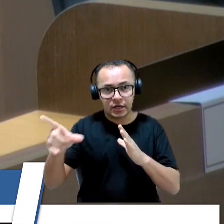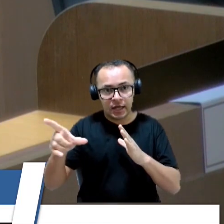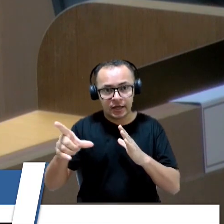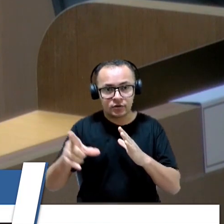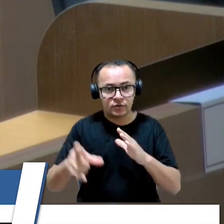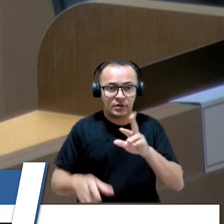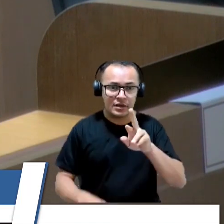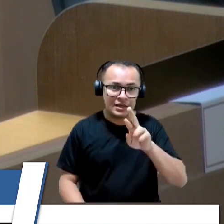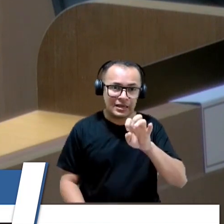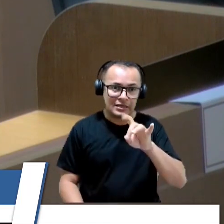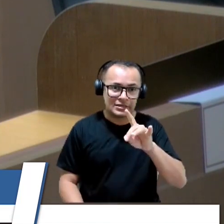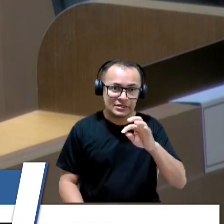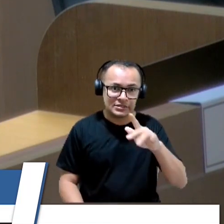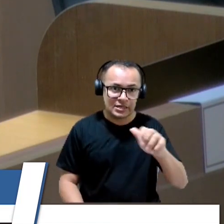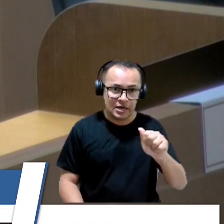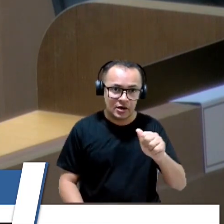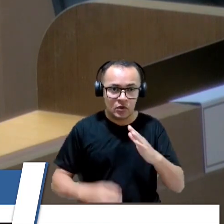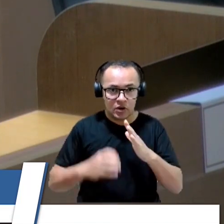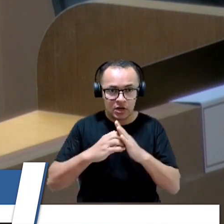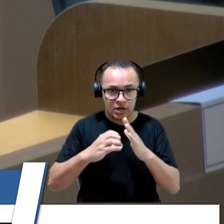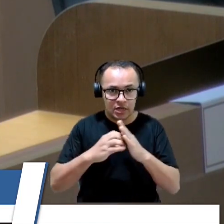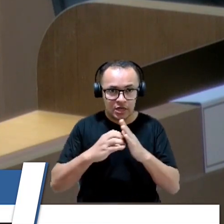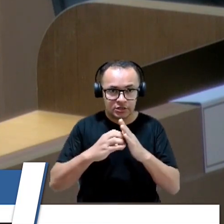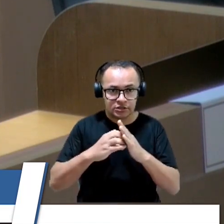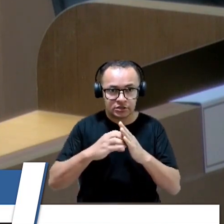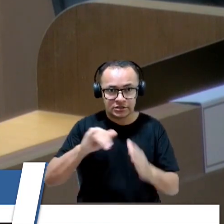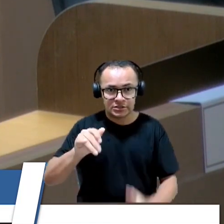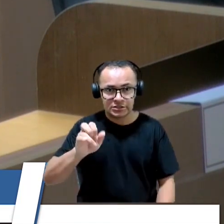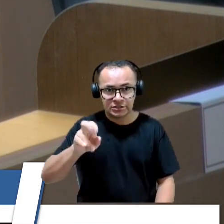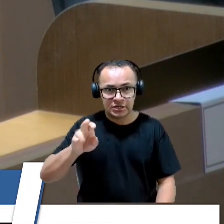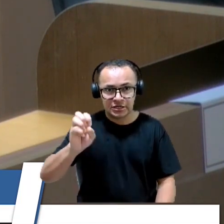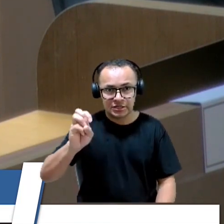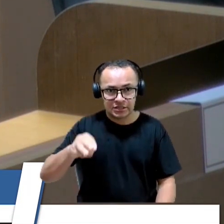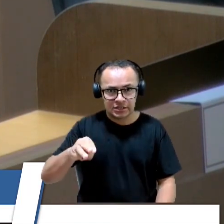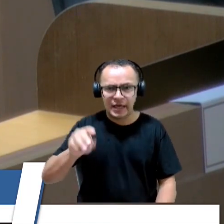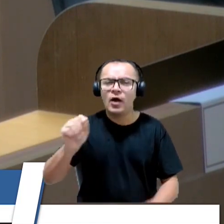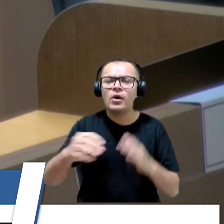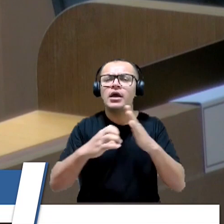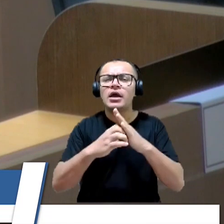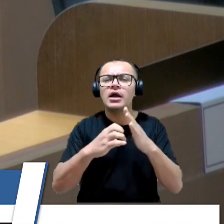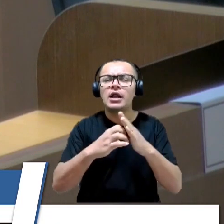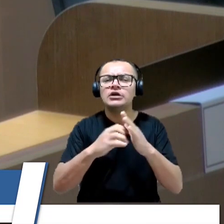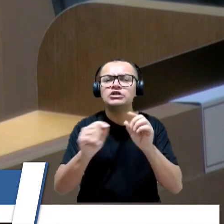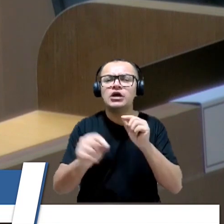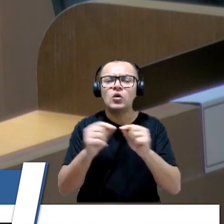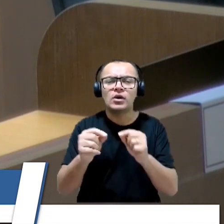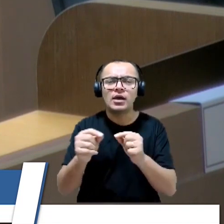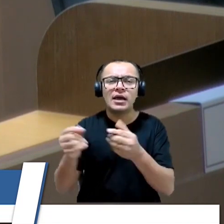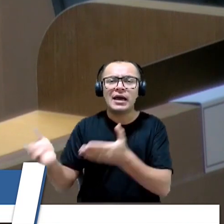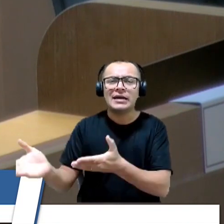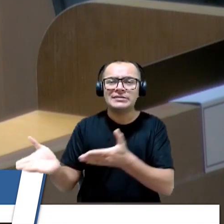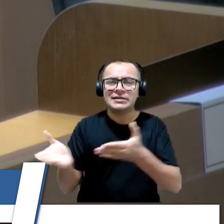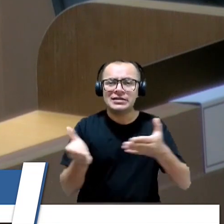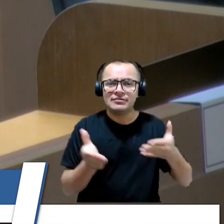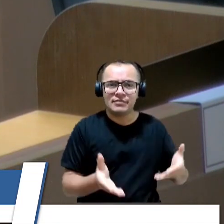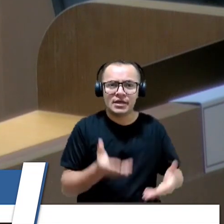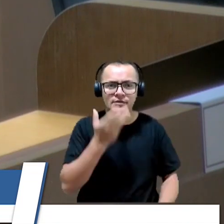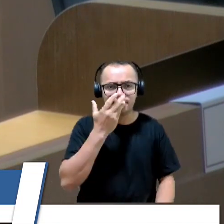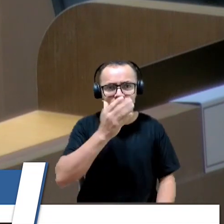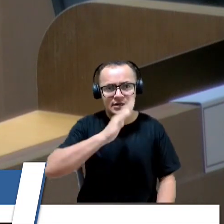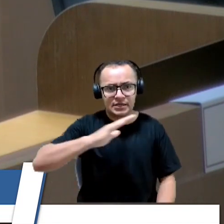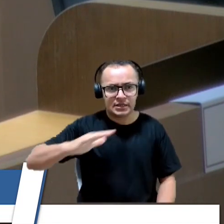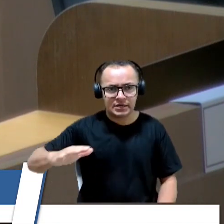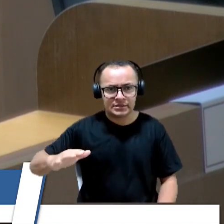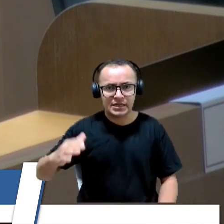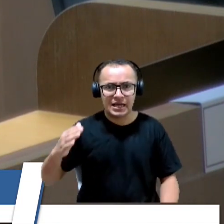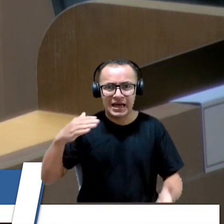Piratininga, creche no Jardim Veracruz. Você sabe o que é creche? Atendimento para crianças de até 3 anos e